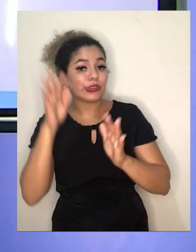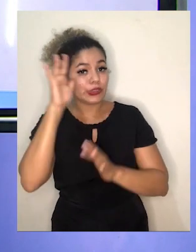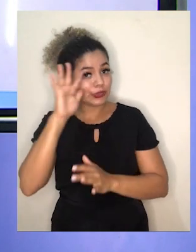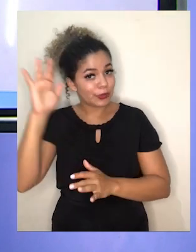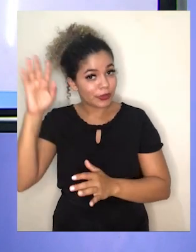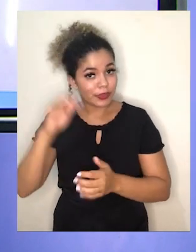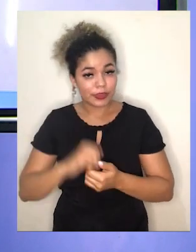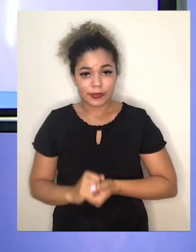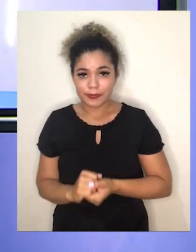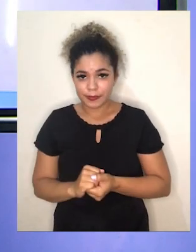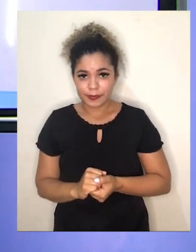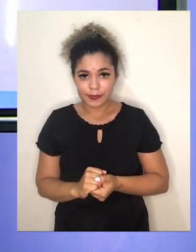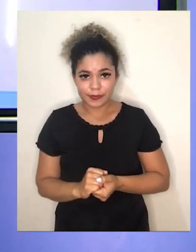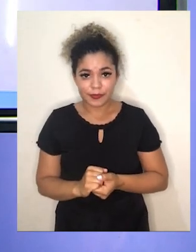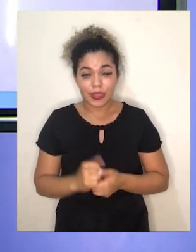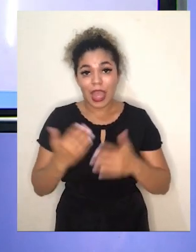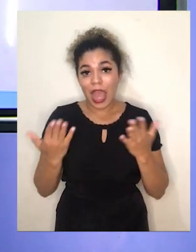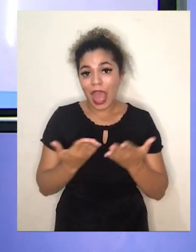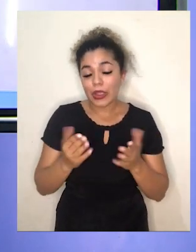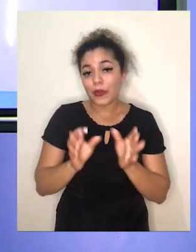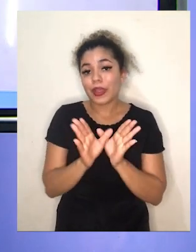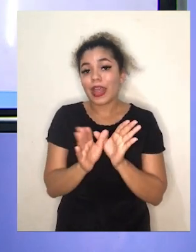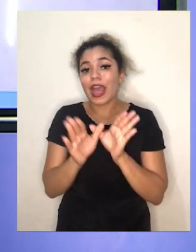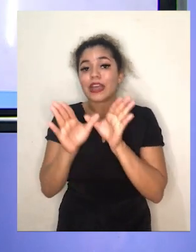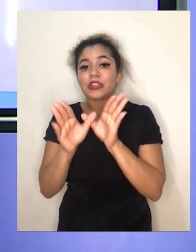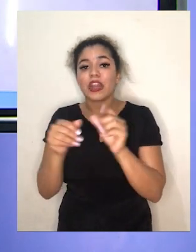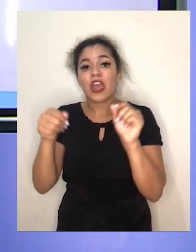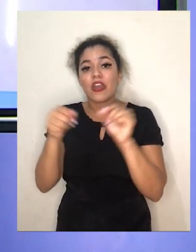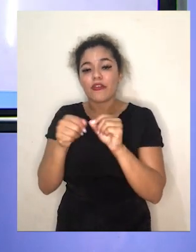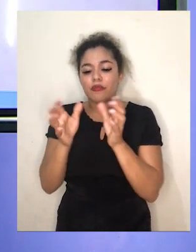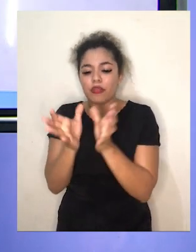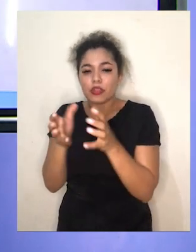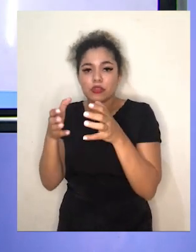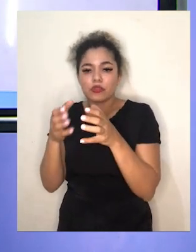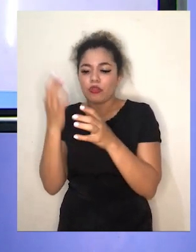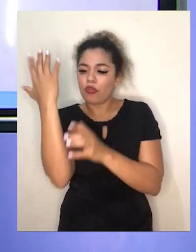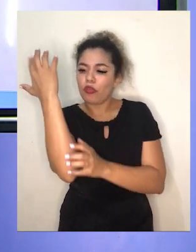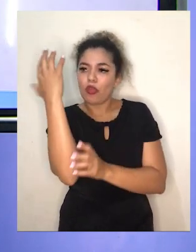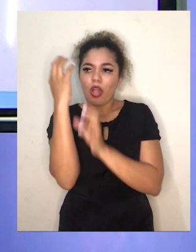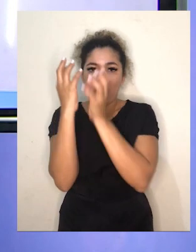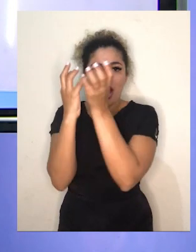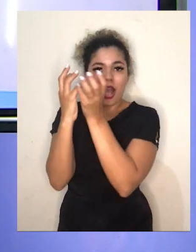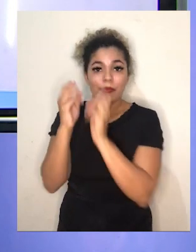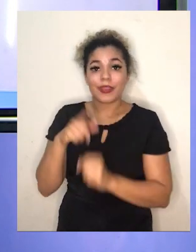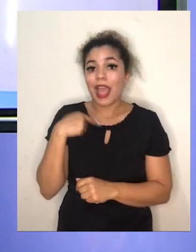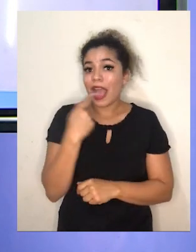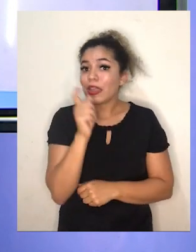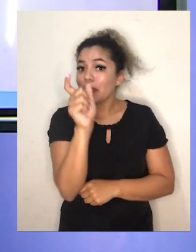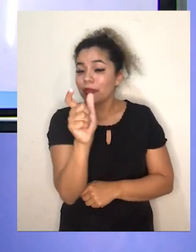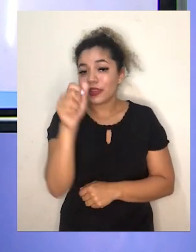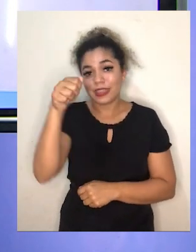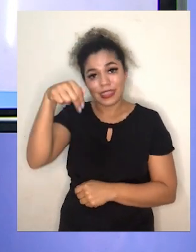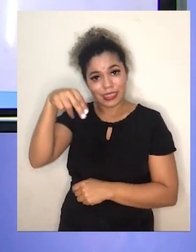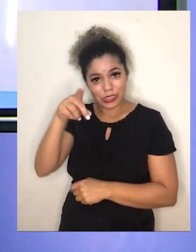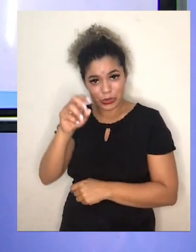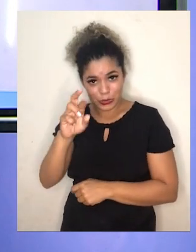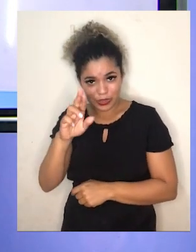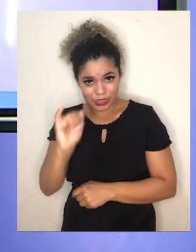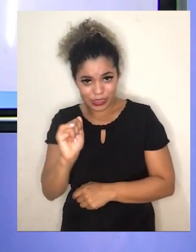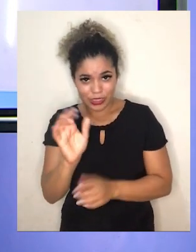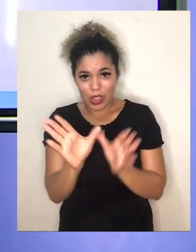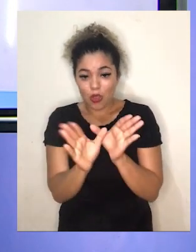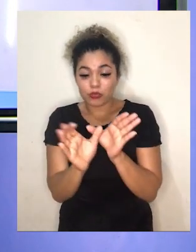figurado. A andorinha fez seu ninho na mangueira. Agora nós temos a palavra andorinha,